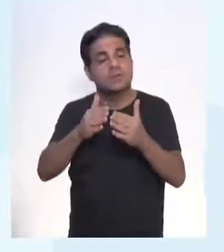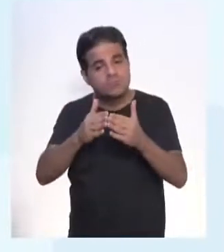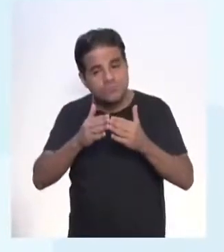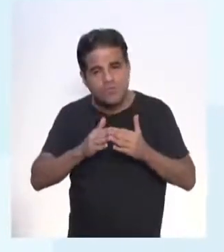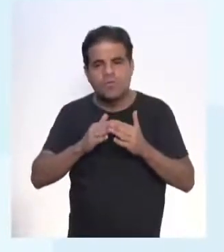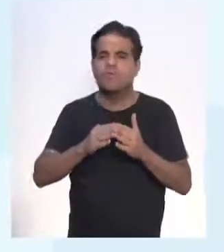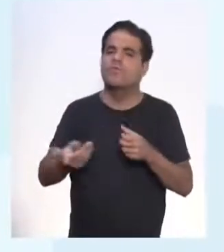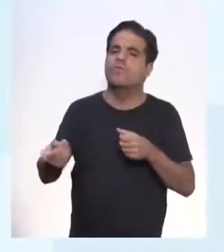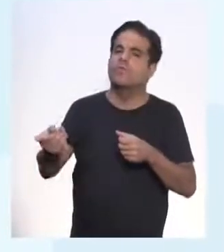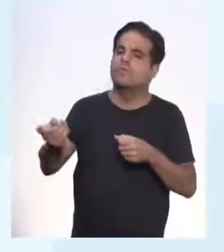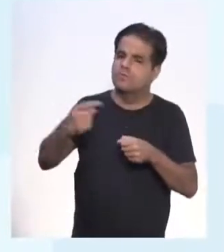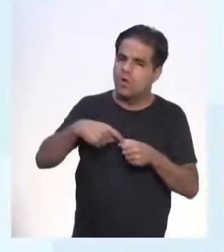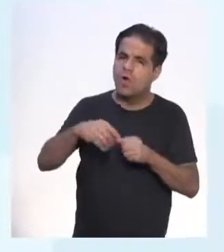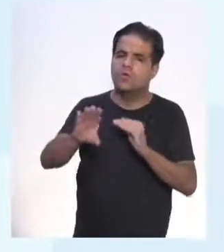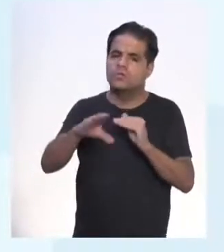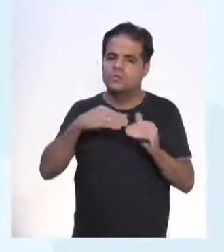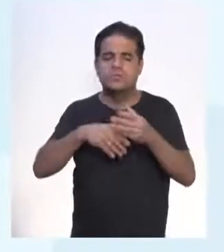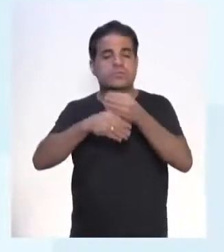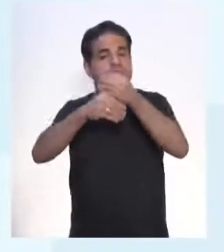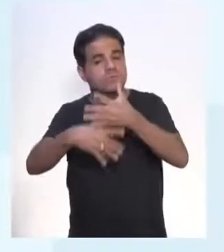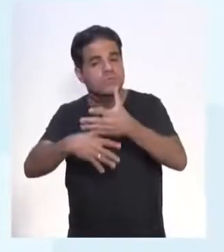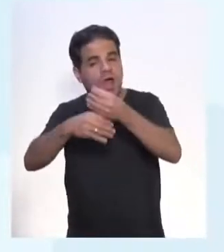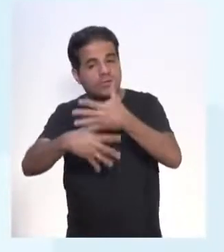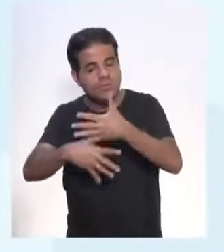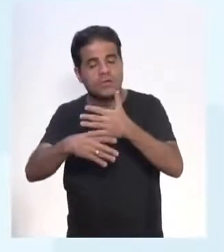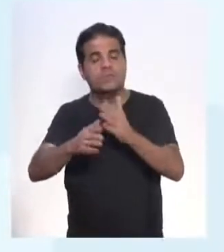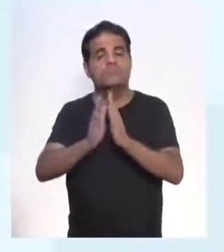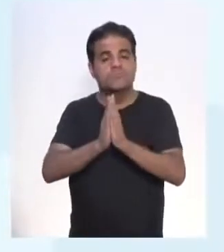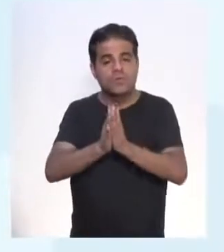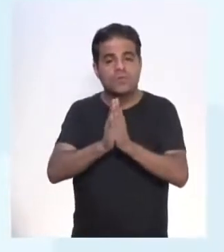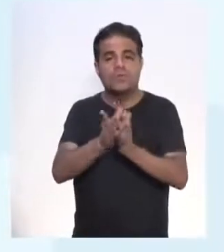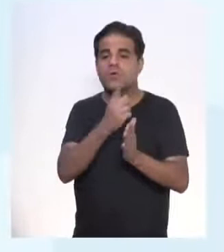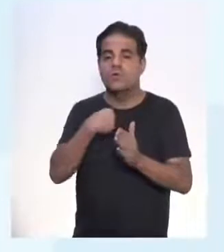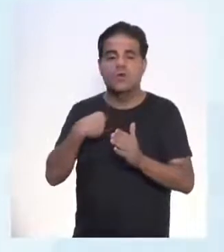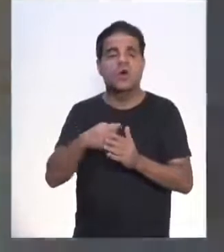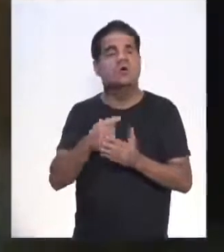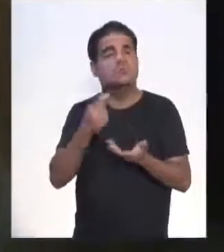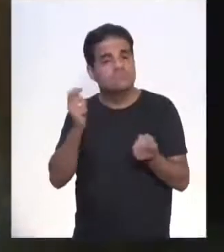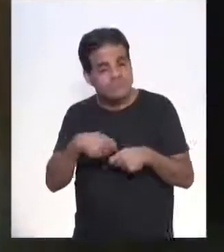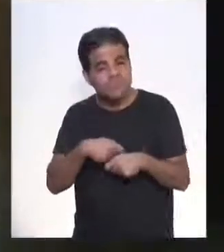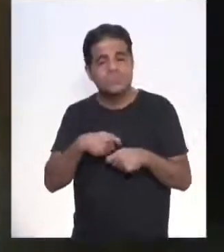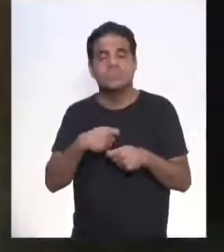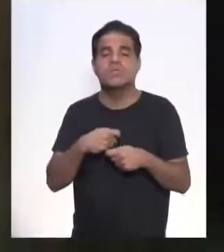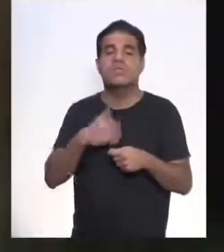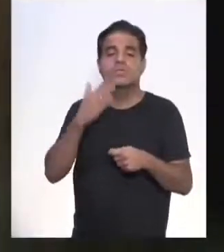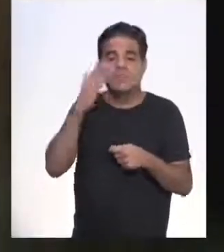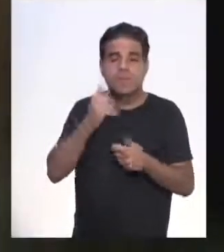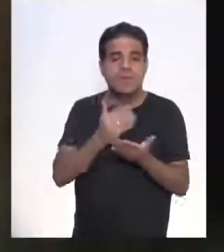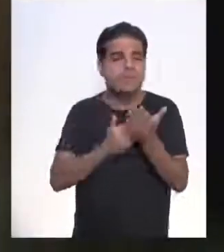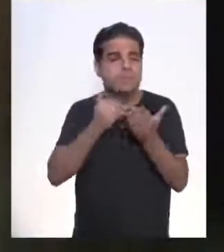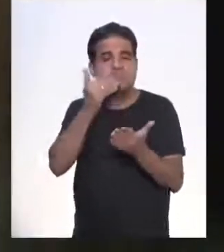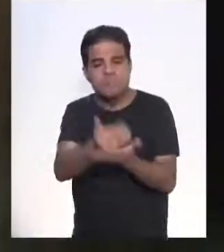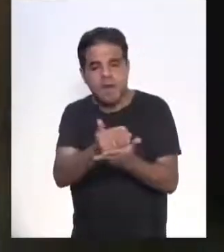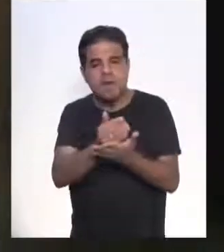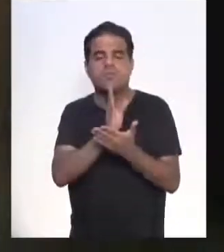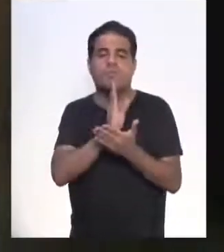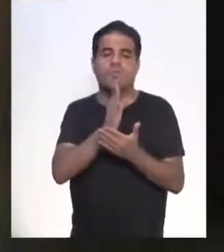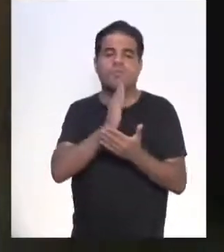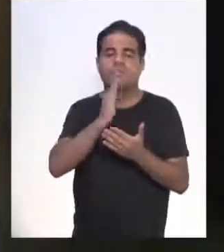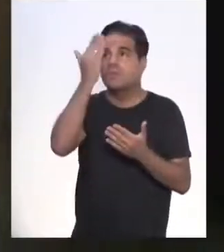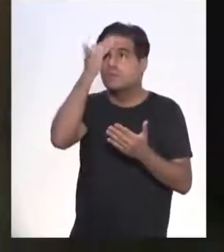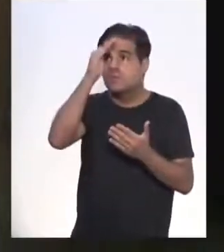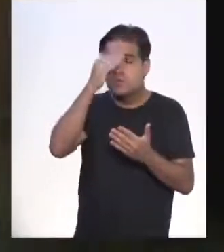trazer essa devolutiva para a gente no chat. Para a gente é valoroso poder saber um pouquinho mais sobre a compreensão